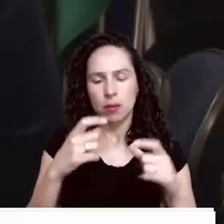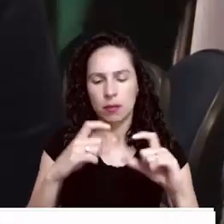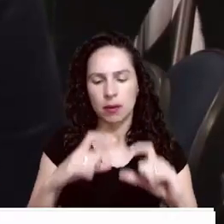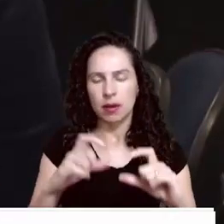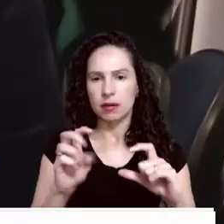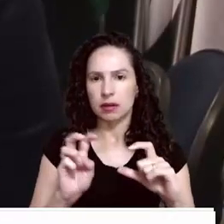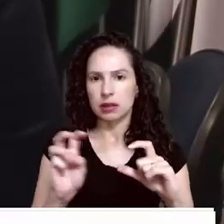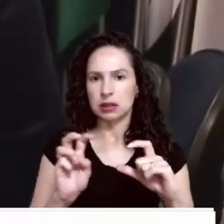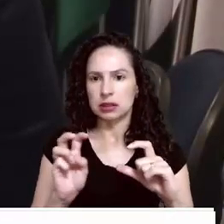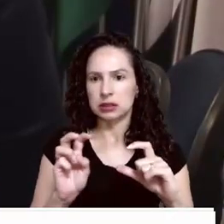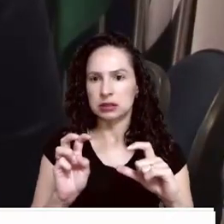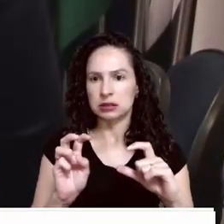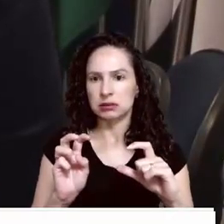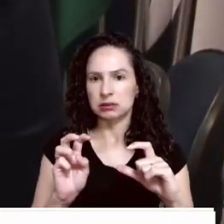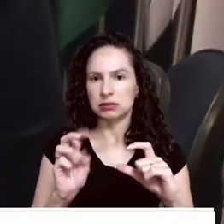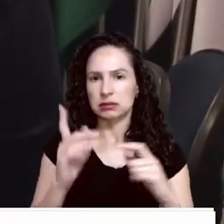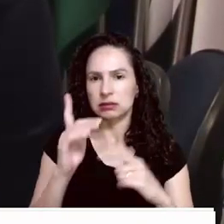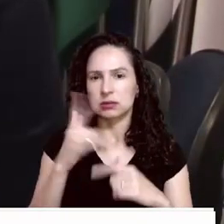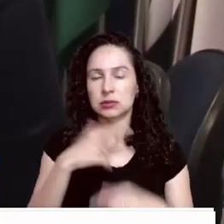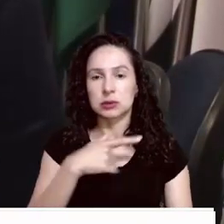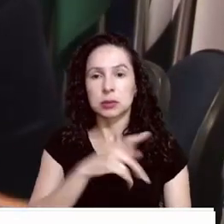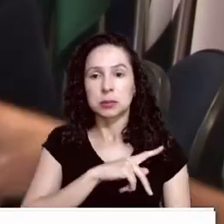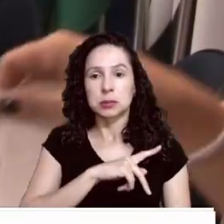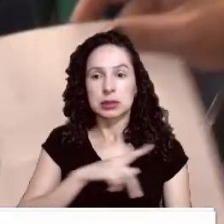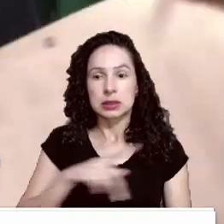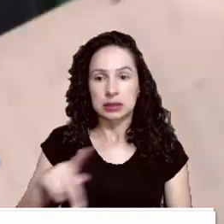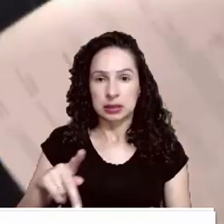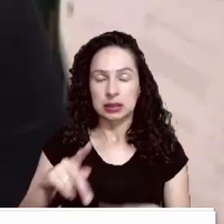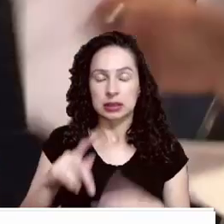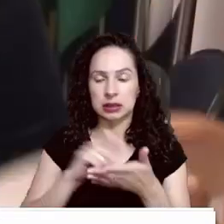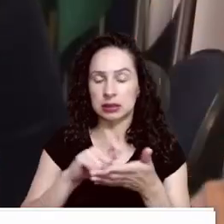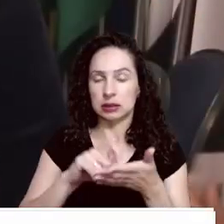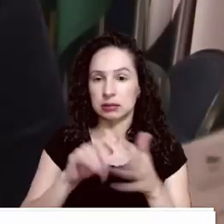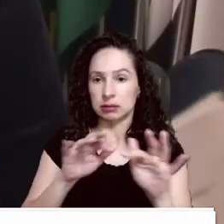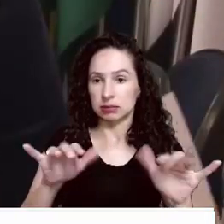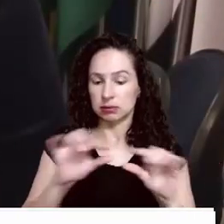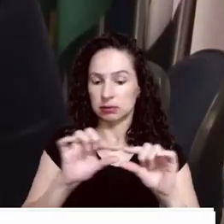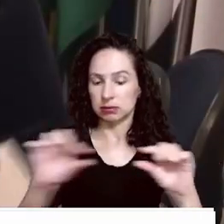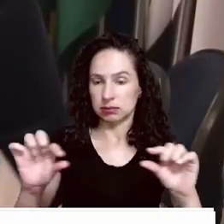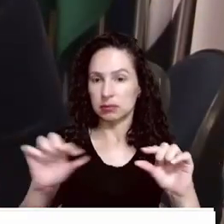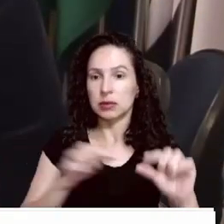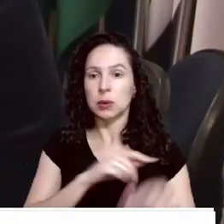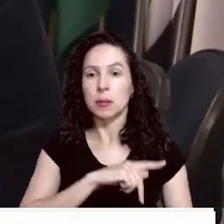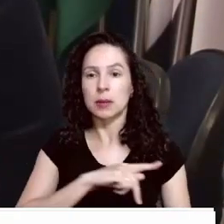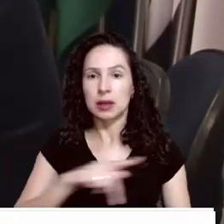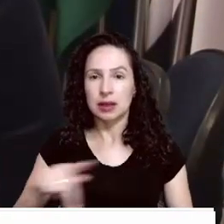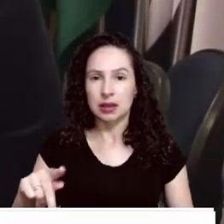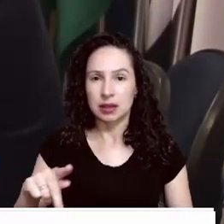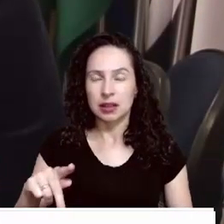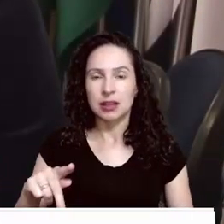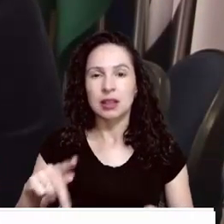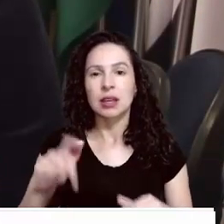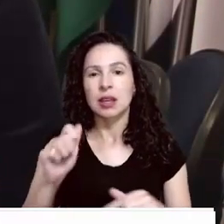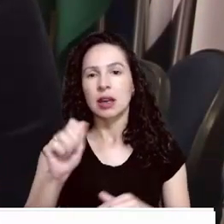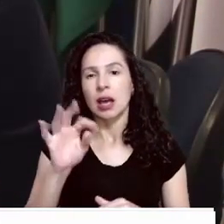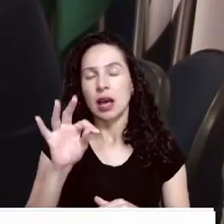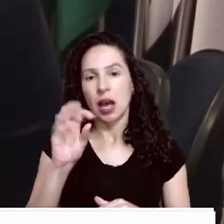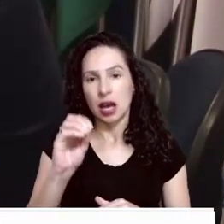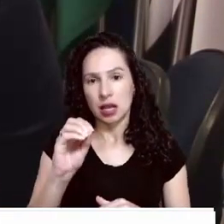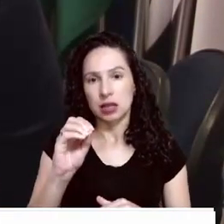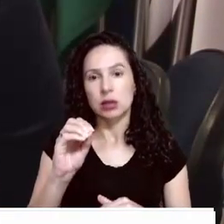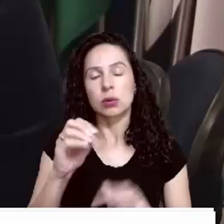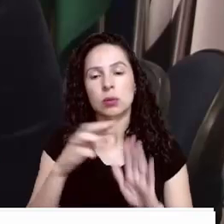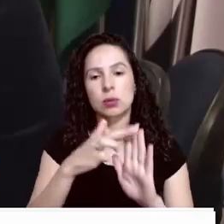o presidente está escrito lá. O presidente, por ato regulamentar próprio,